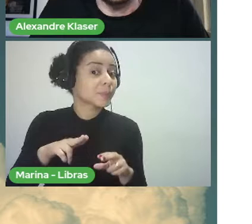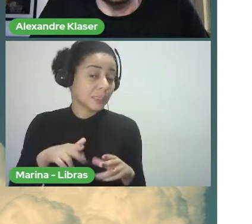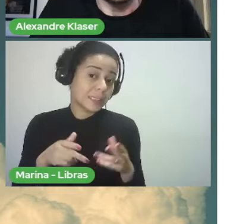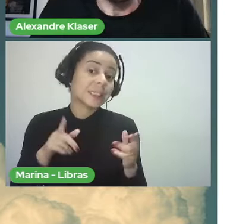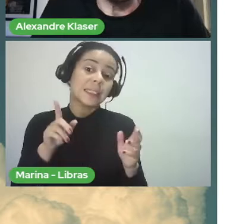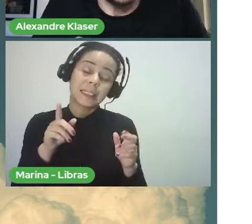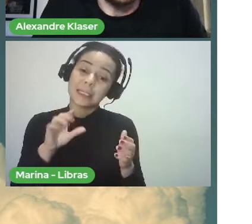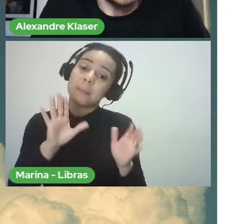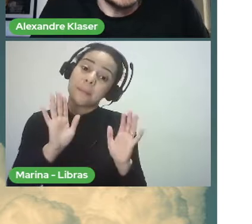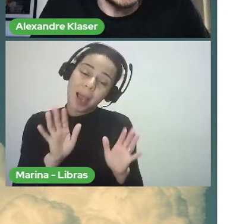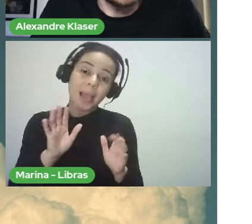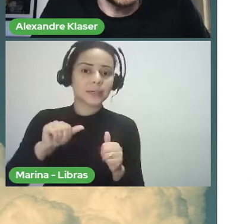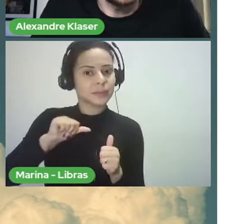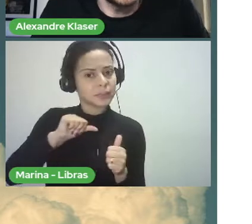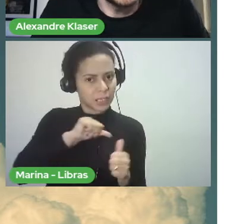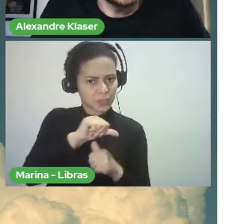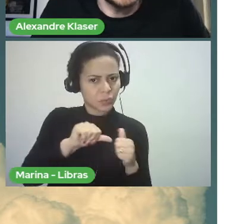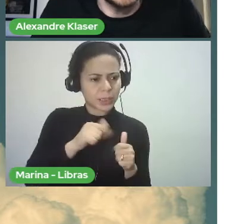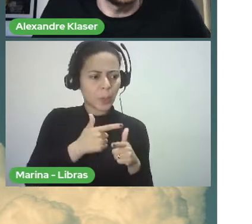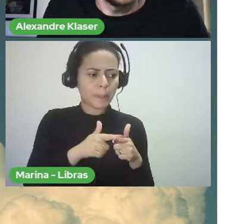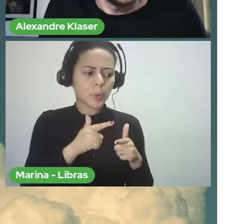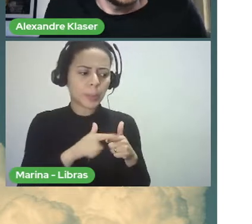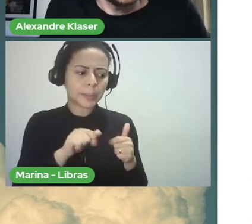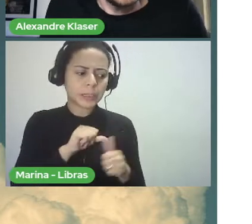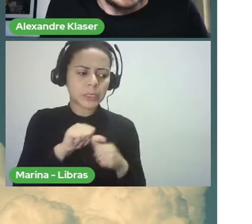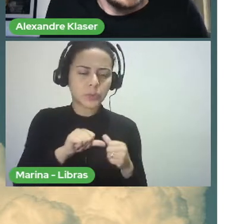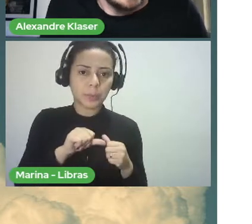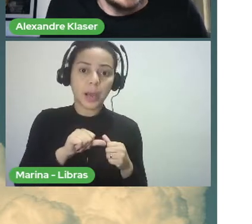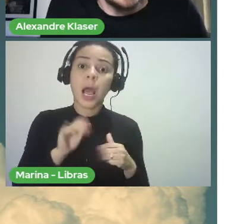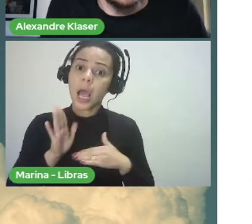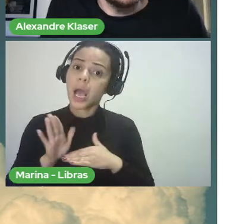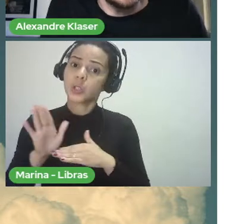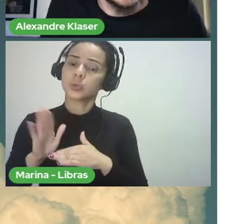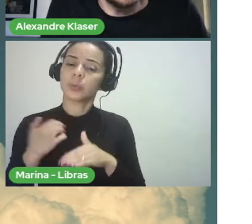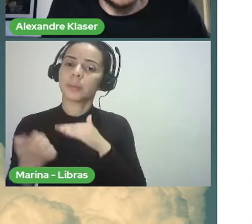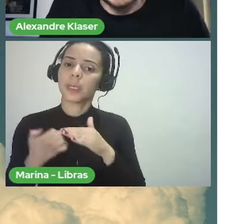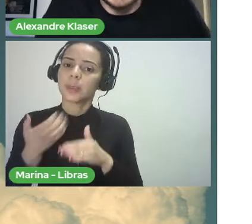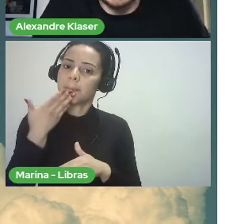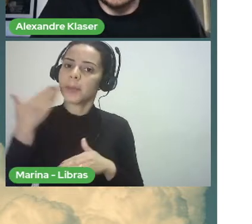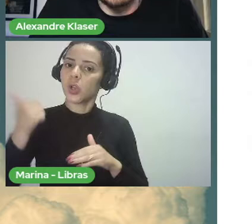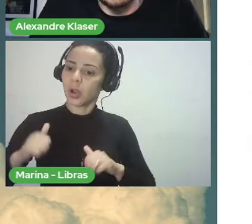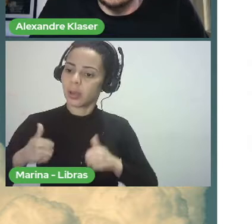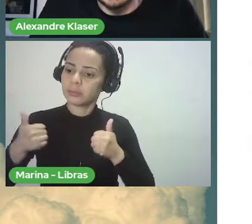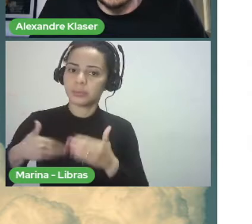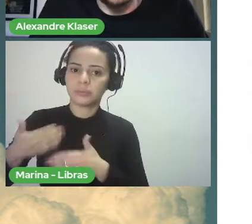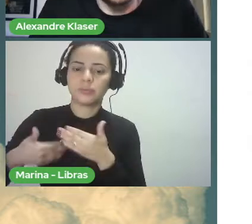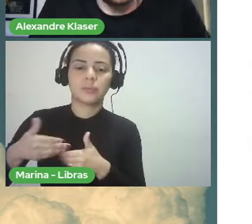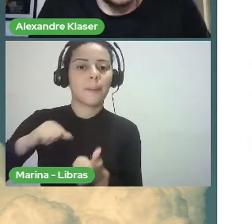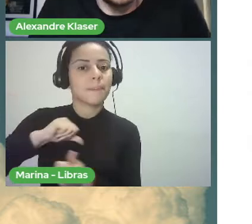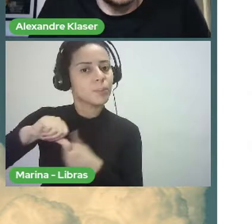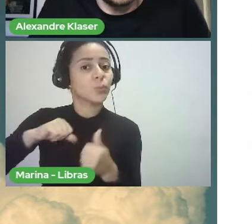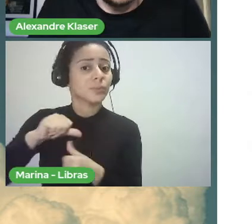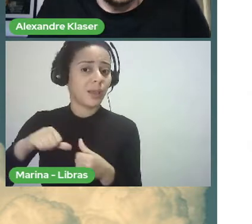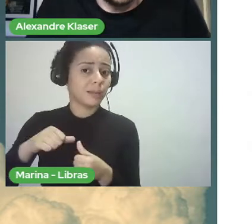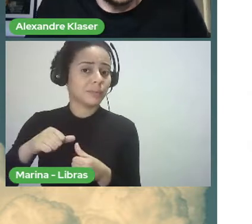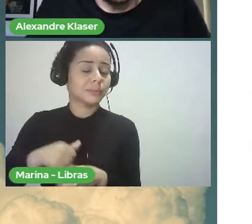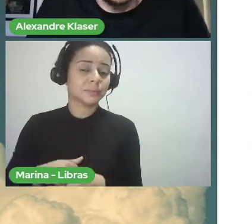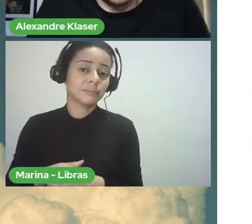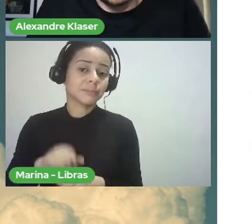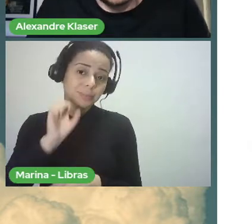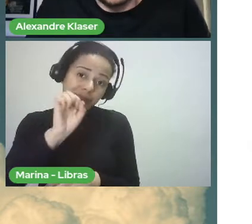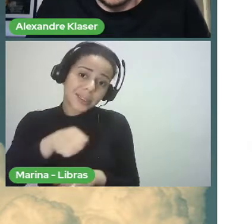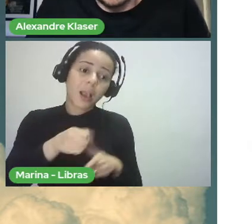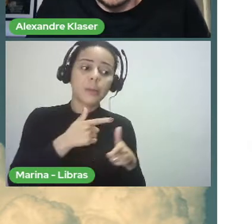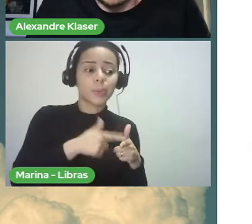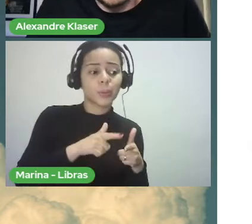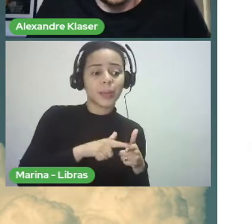preparada para dar resposta às mudanças de mercado. Isso, claro, é um exemplo de exceção, é um ponto fora da curva, porém, o que a gente vê